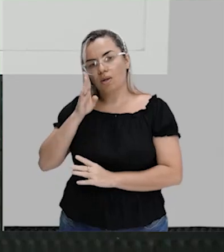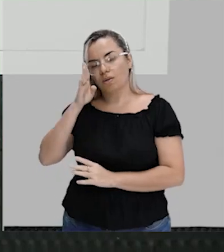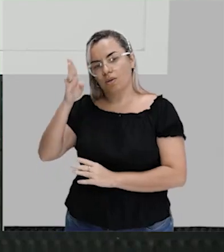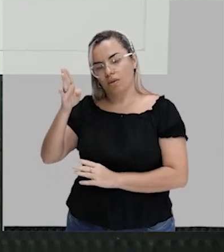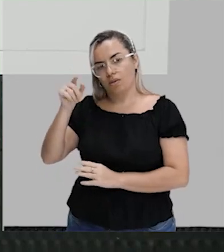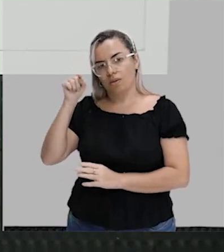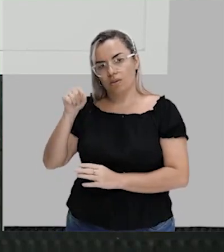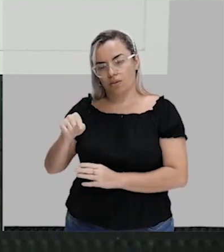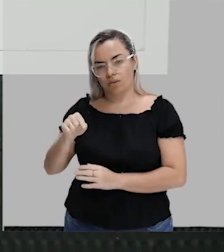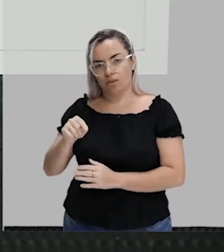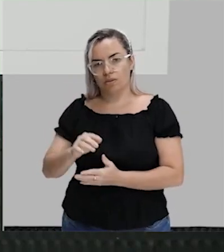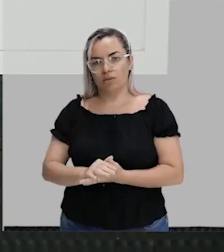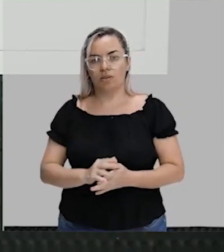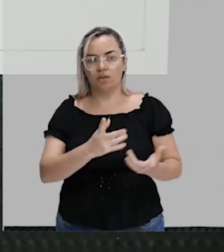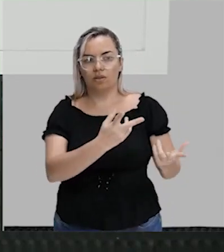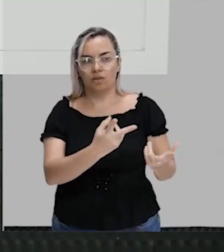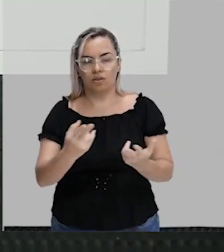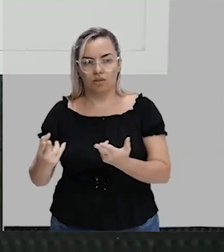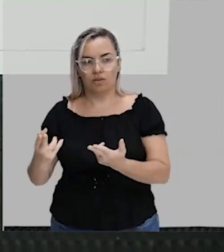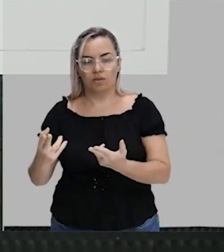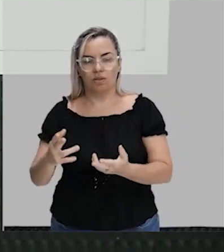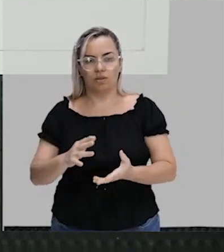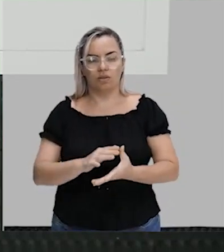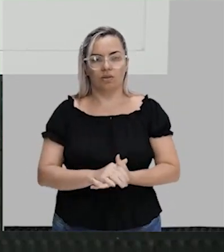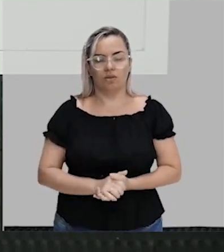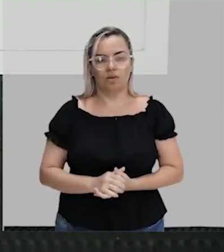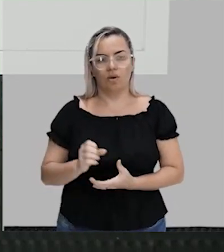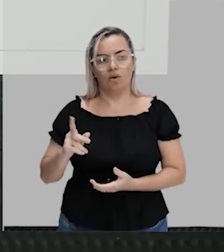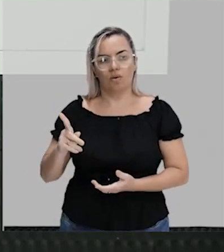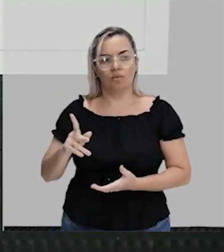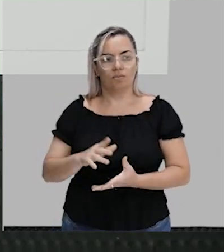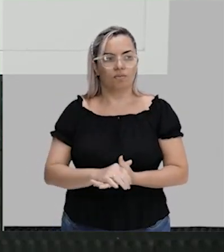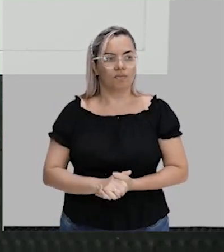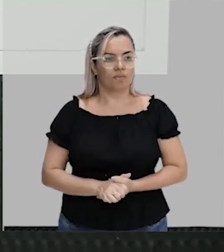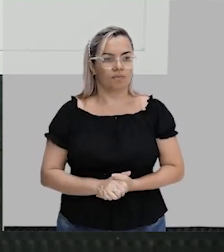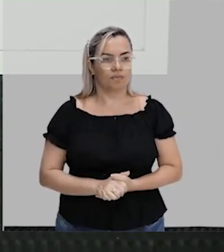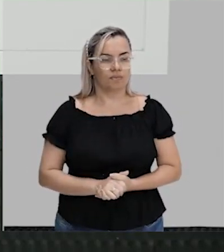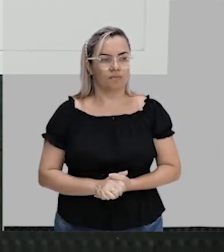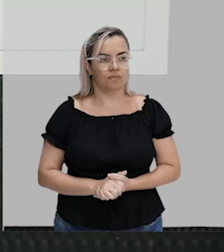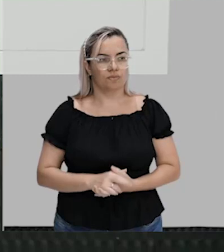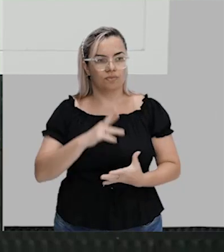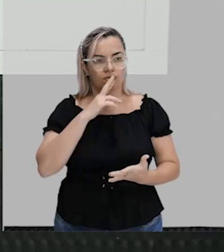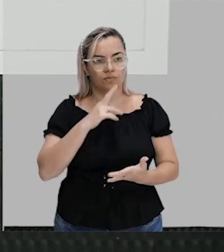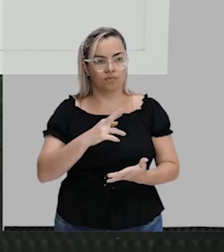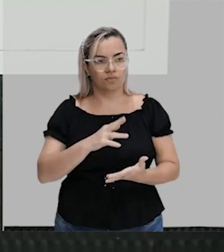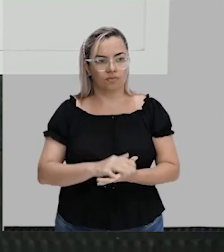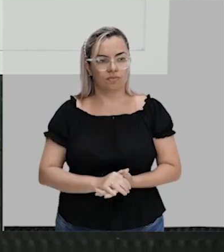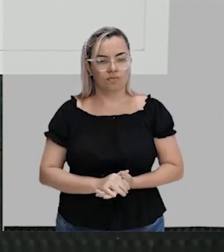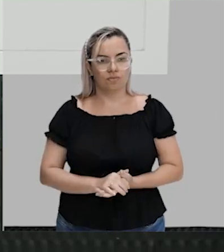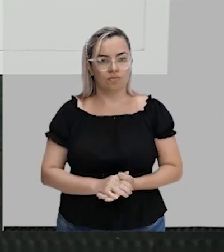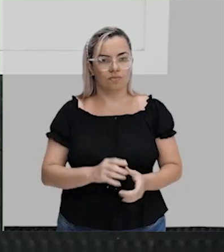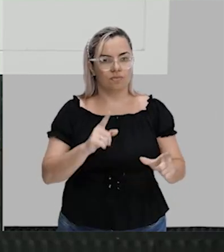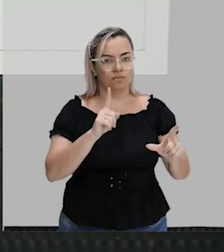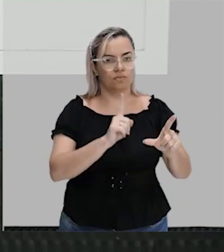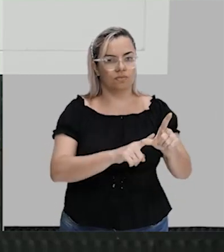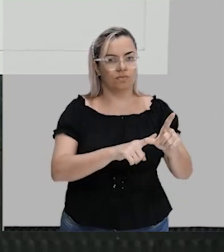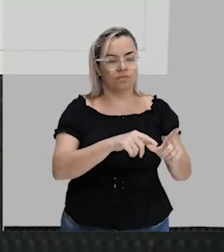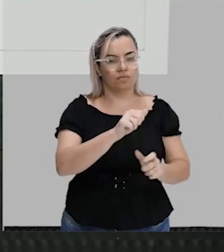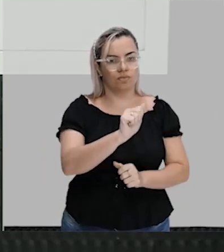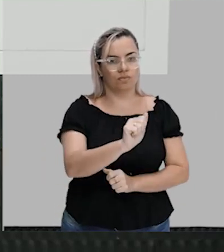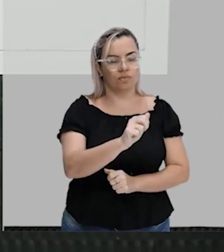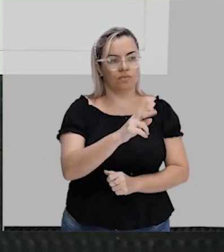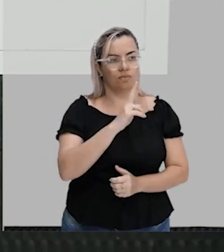resolvo as equações matriciais usando princípio da Igualdade Ok então vamos responder aqui a letra a